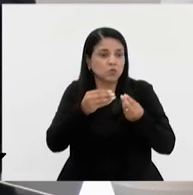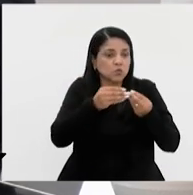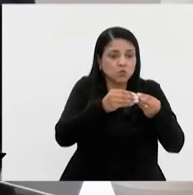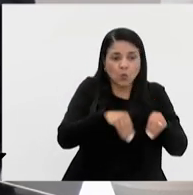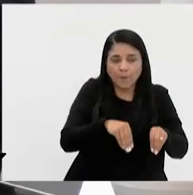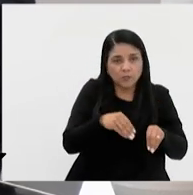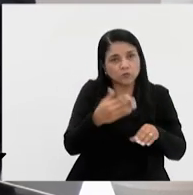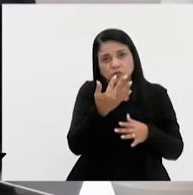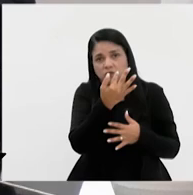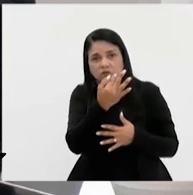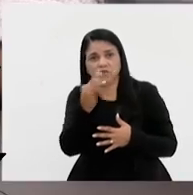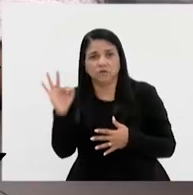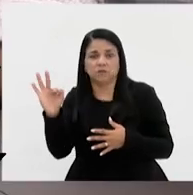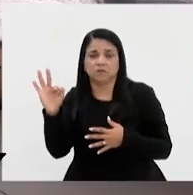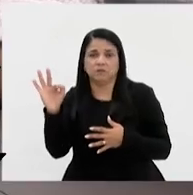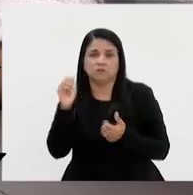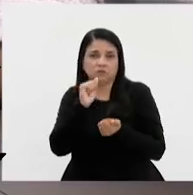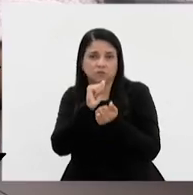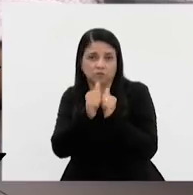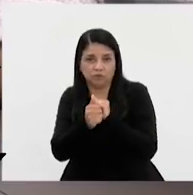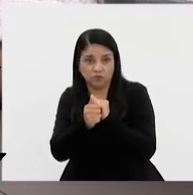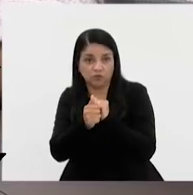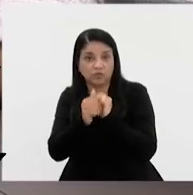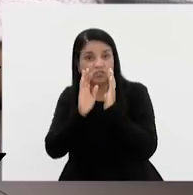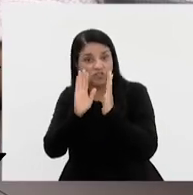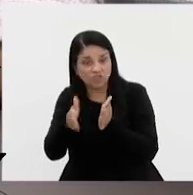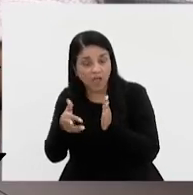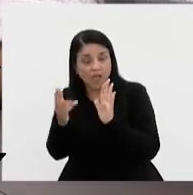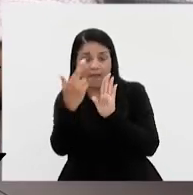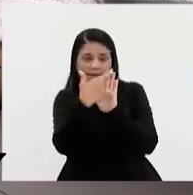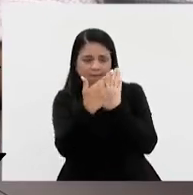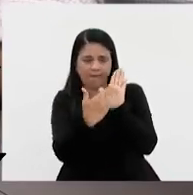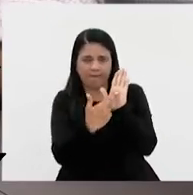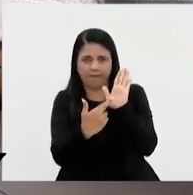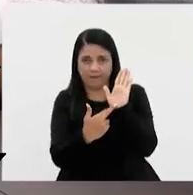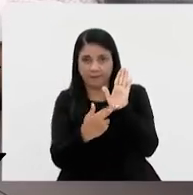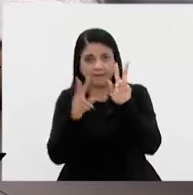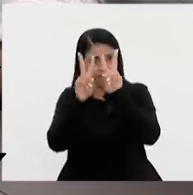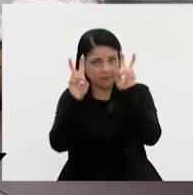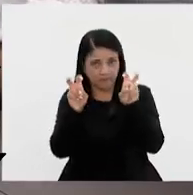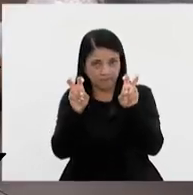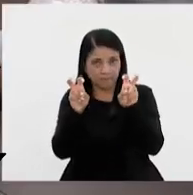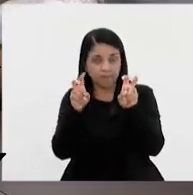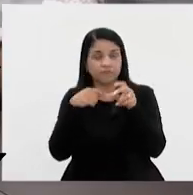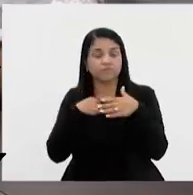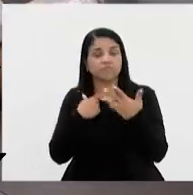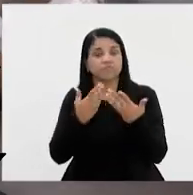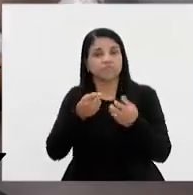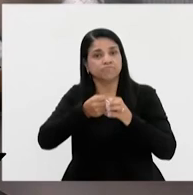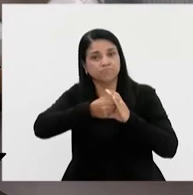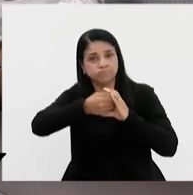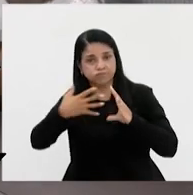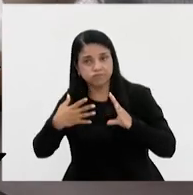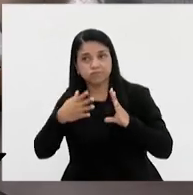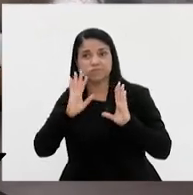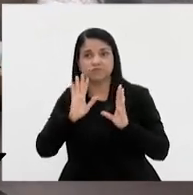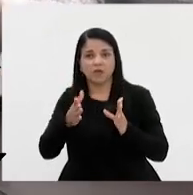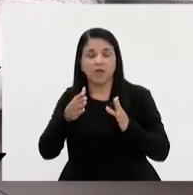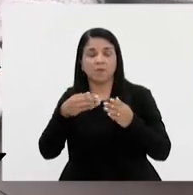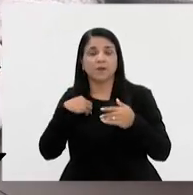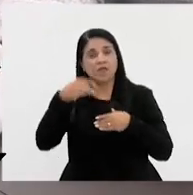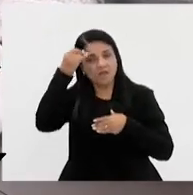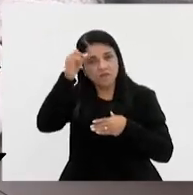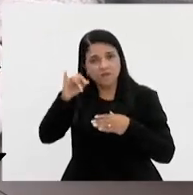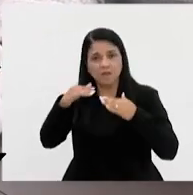que já estabeleceram sobre esse mesmo tema critérios para evitar uma